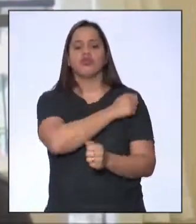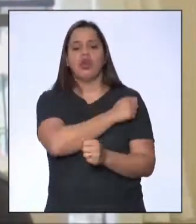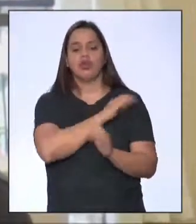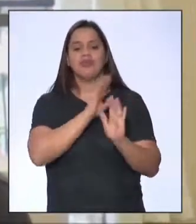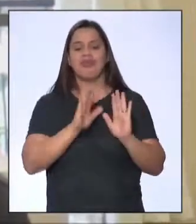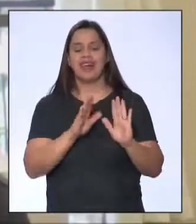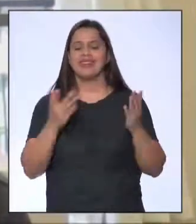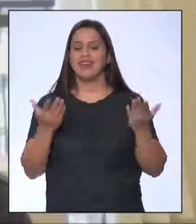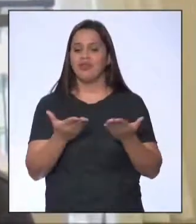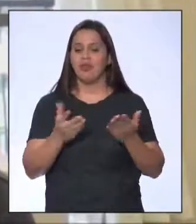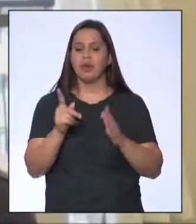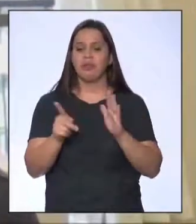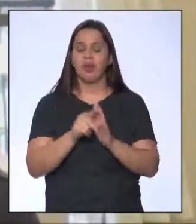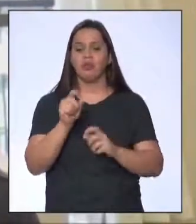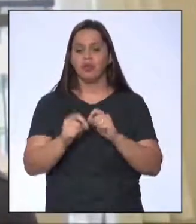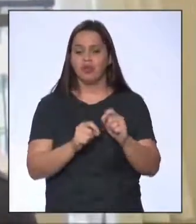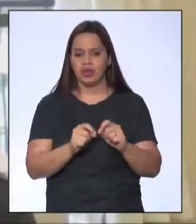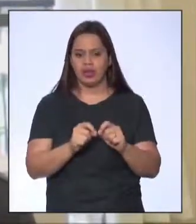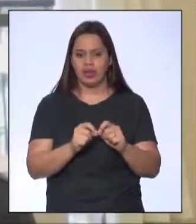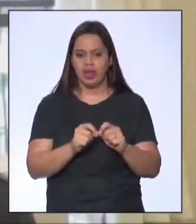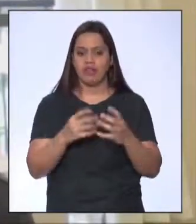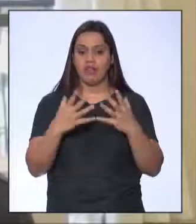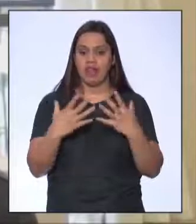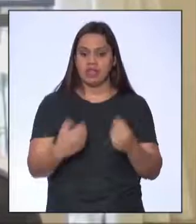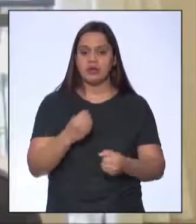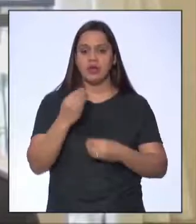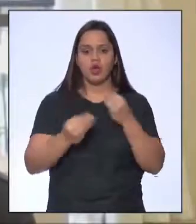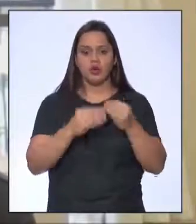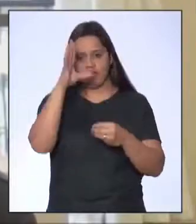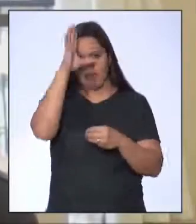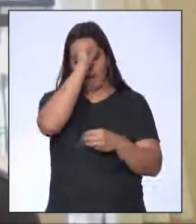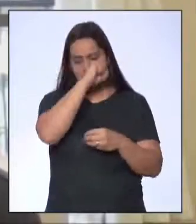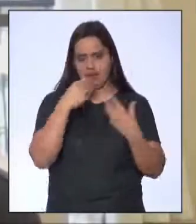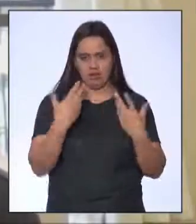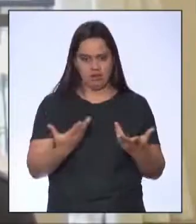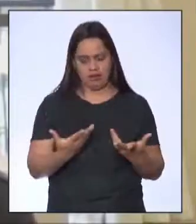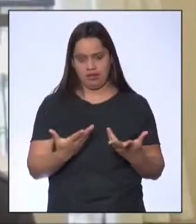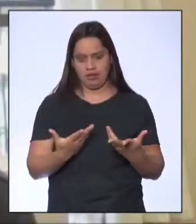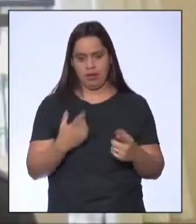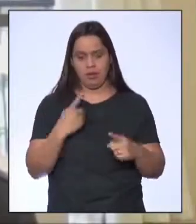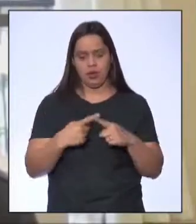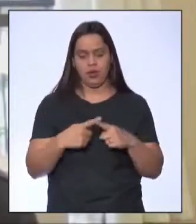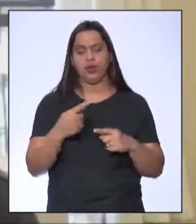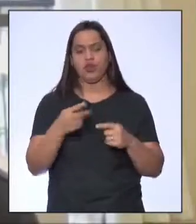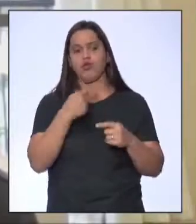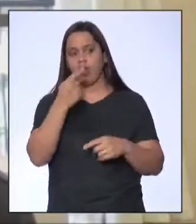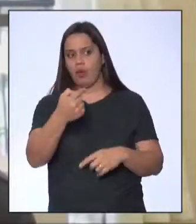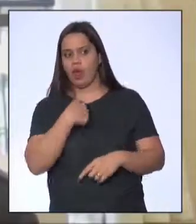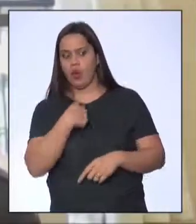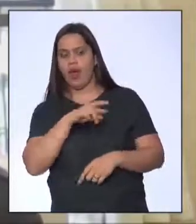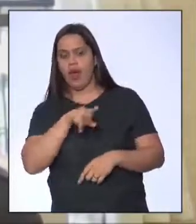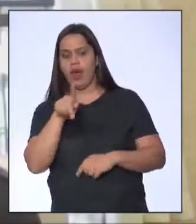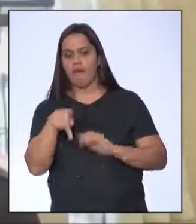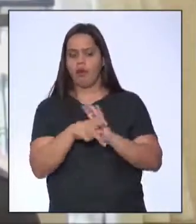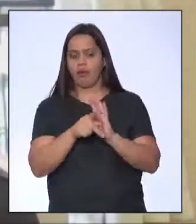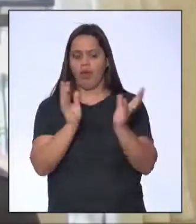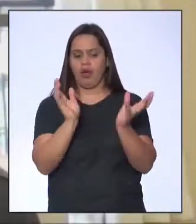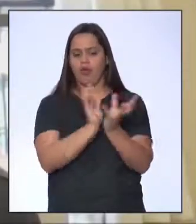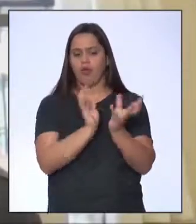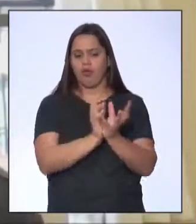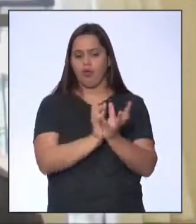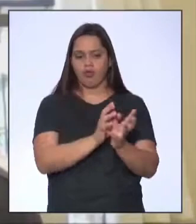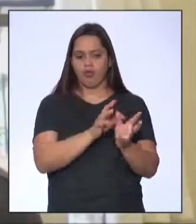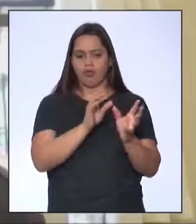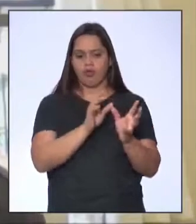de aprendizagem. Quando eu falo assim, a equipe de coordenação aqui já está pensando